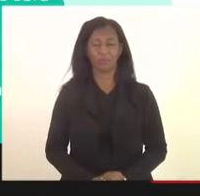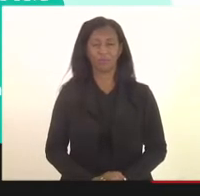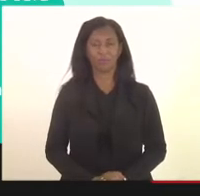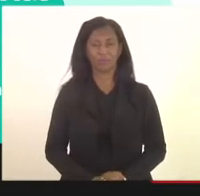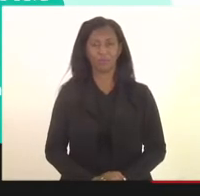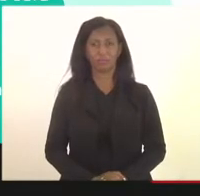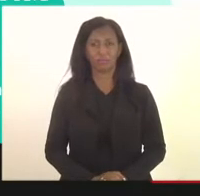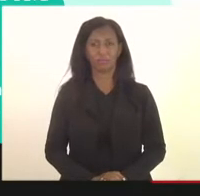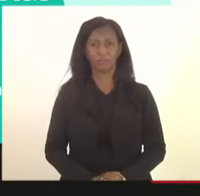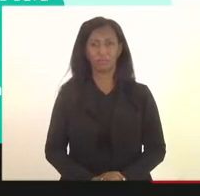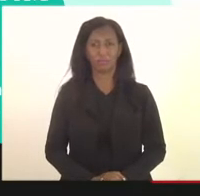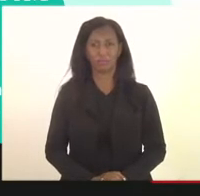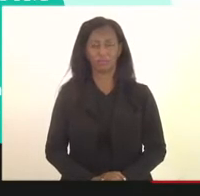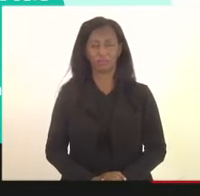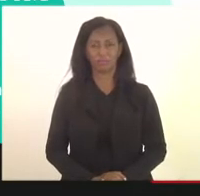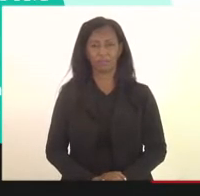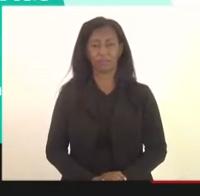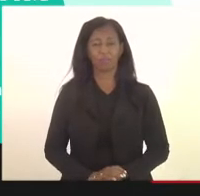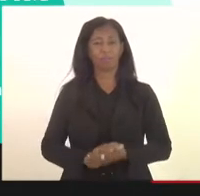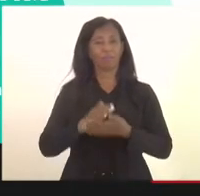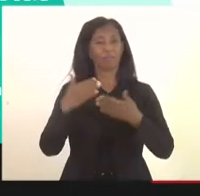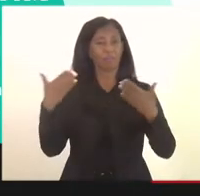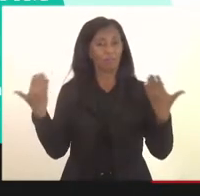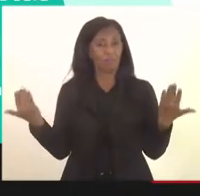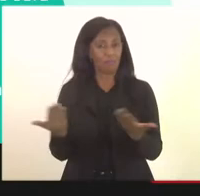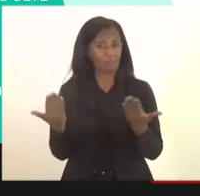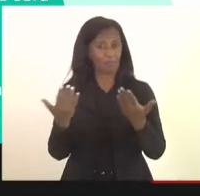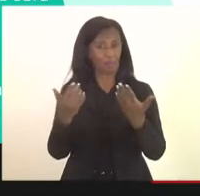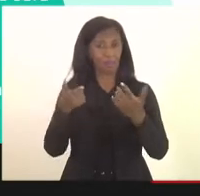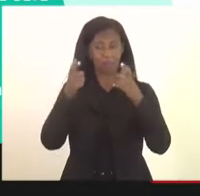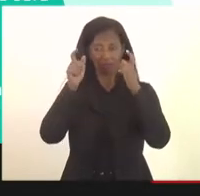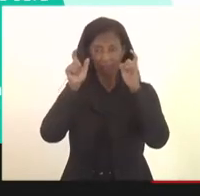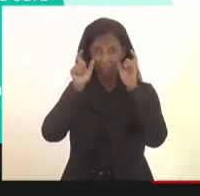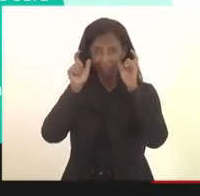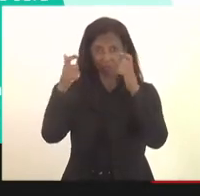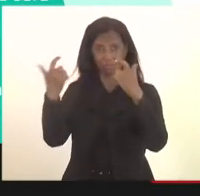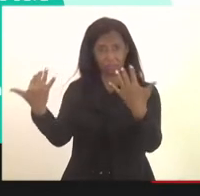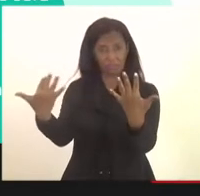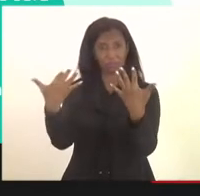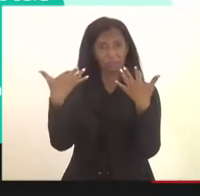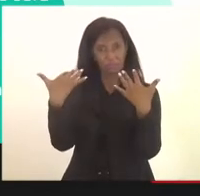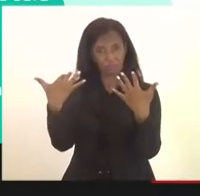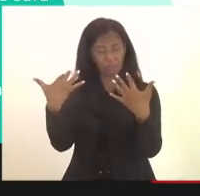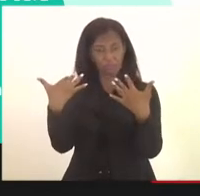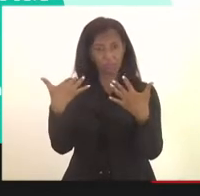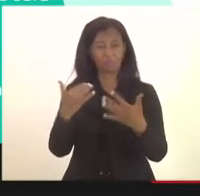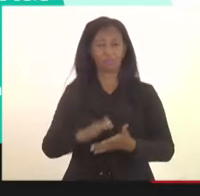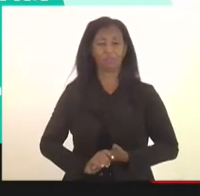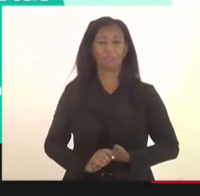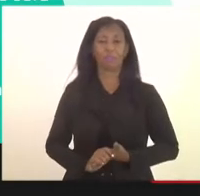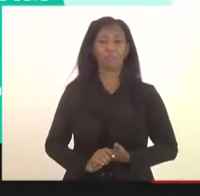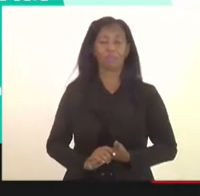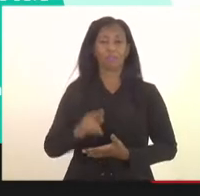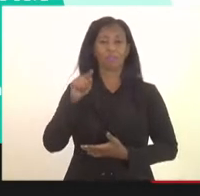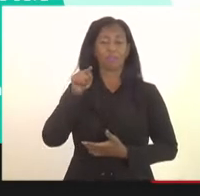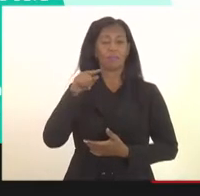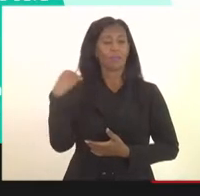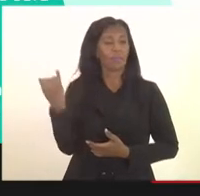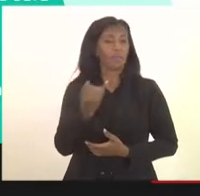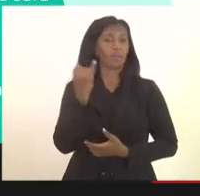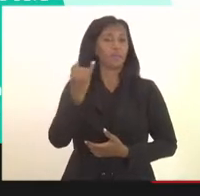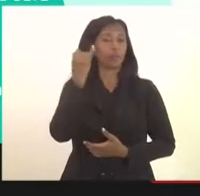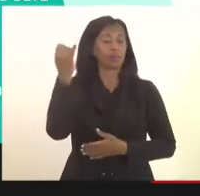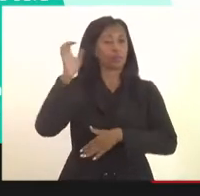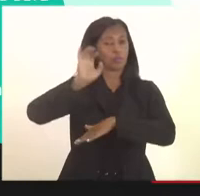da entrada, porque a gente vai falar bastante de tartaruga verde, mas eu quero chamar a atenção para o campo de espadarte, principalmente para o módulo 3, porque eu acho que isso é muito importante